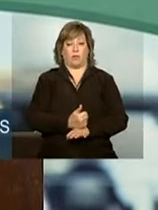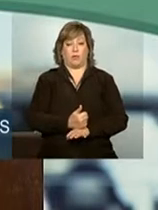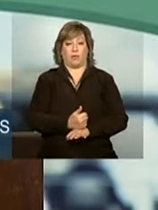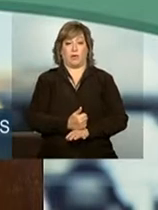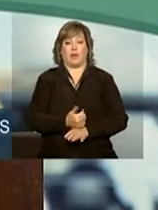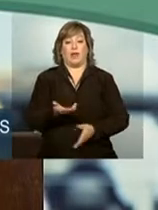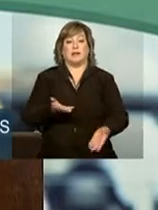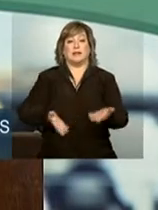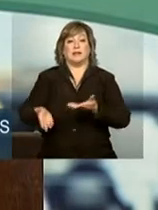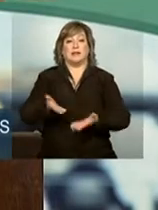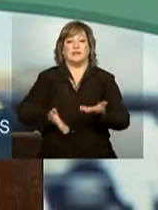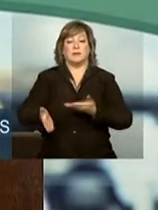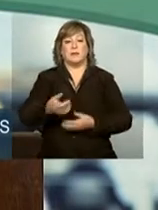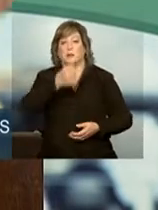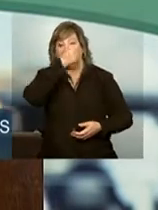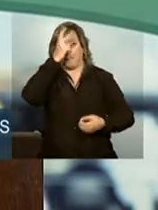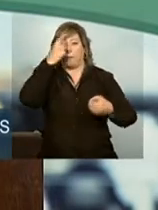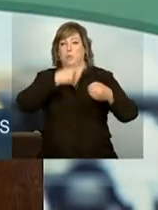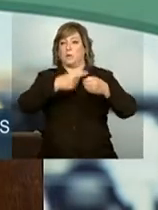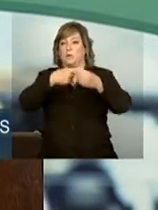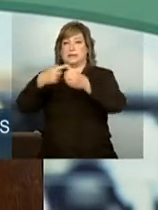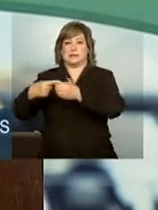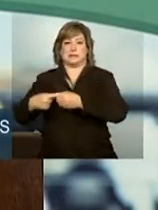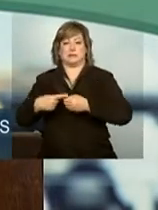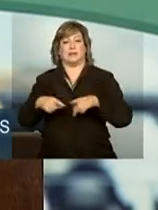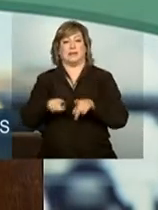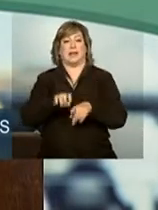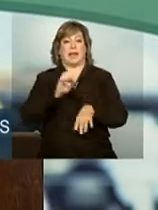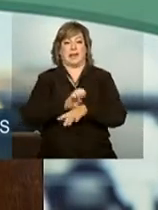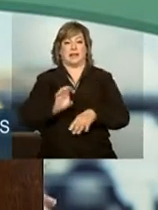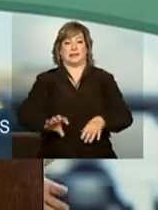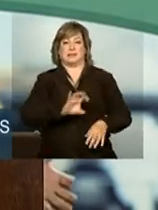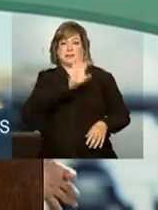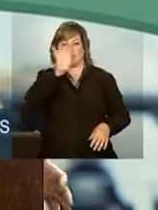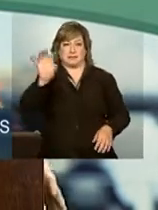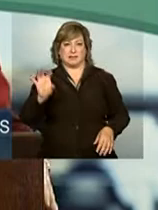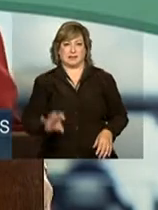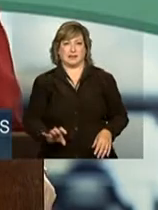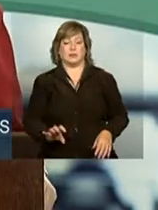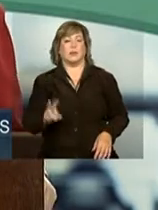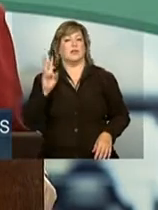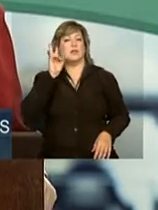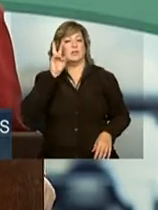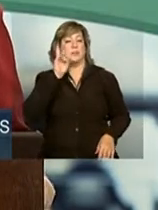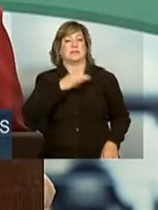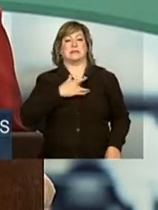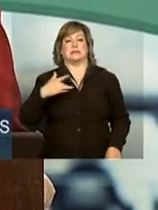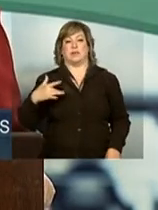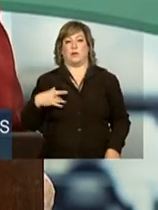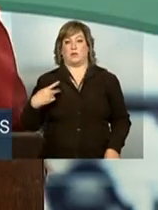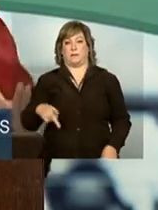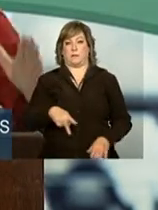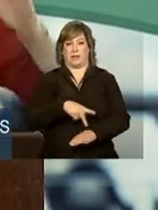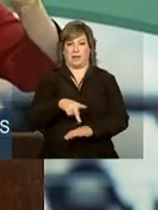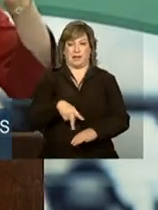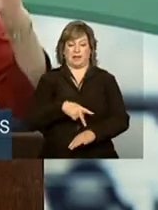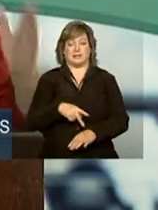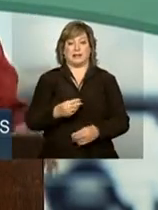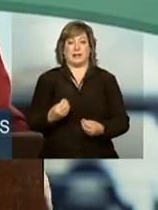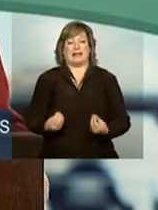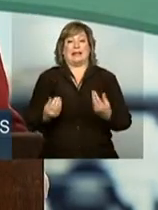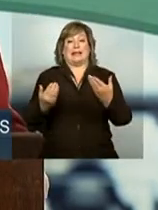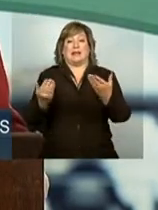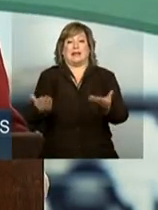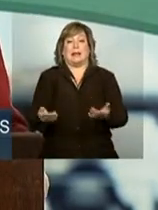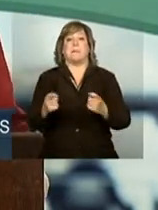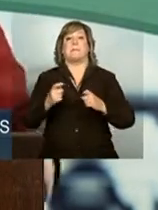um melhor atendimento aos municípios e aos estados no que se refere à saúde do país. Né? Levar